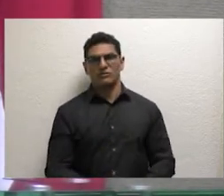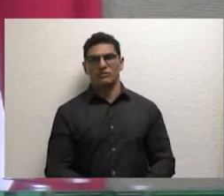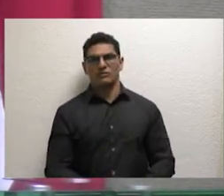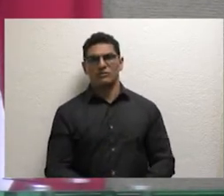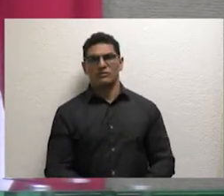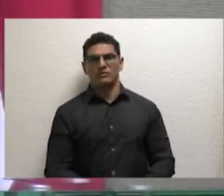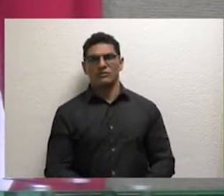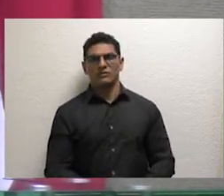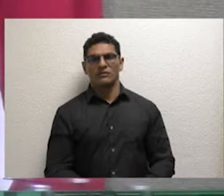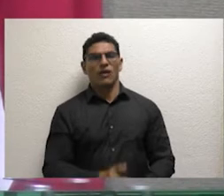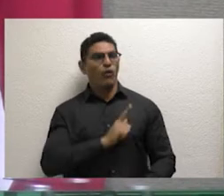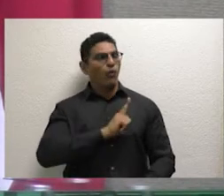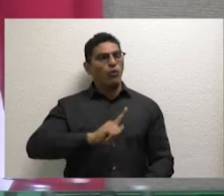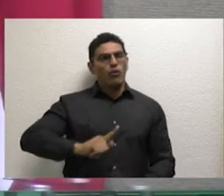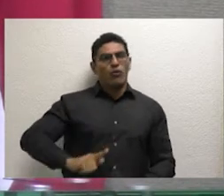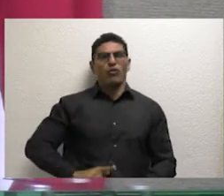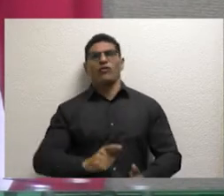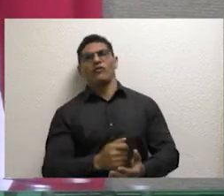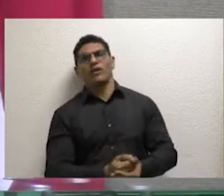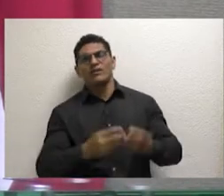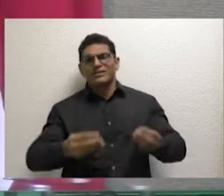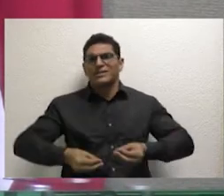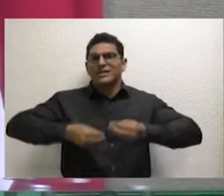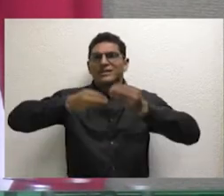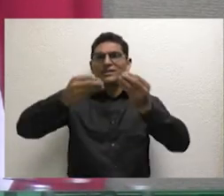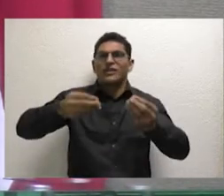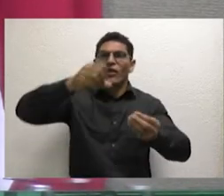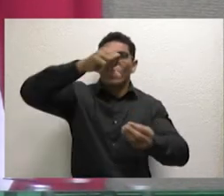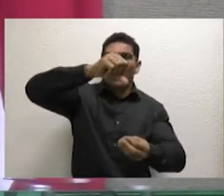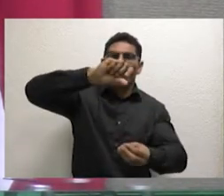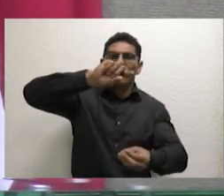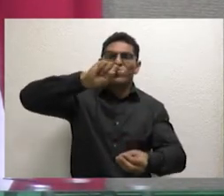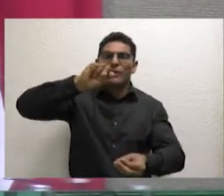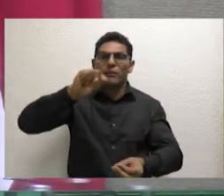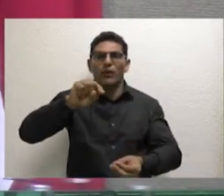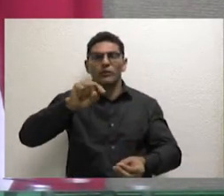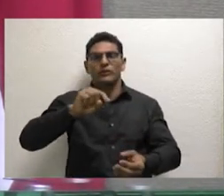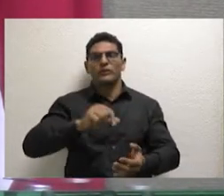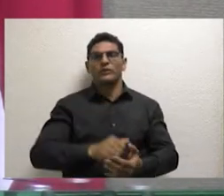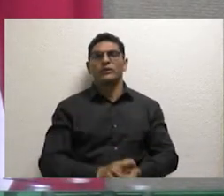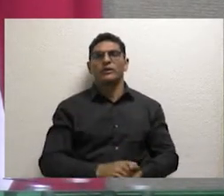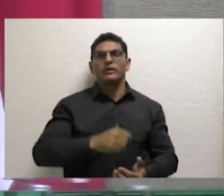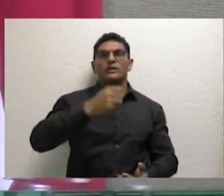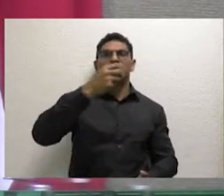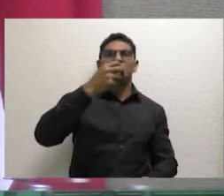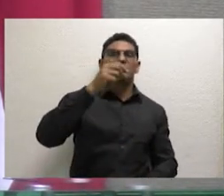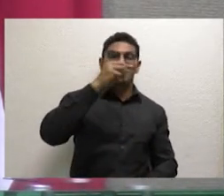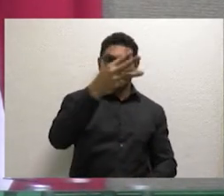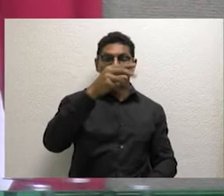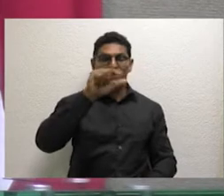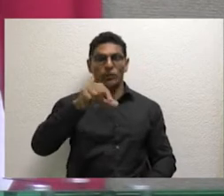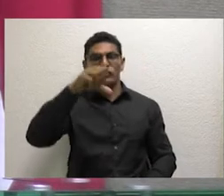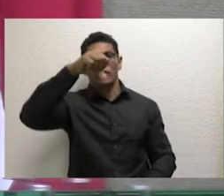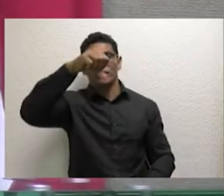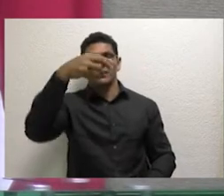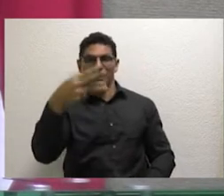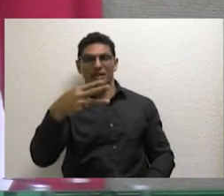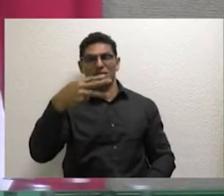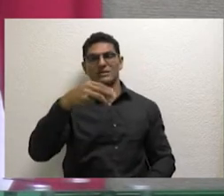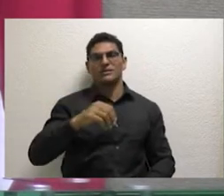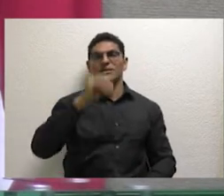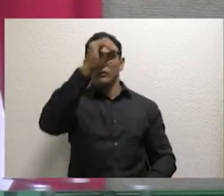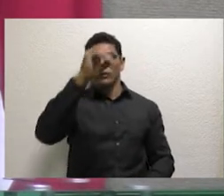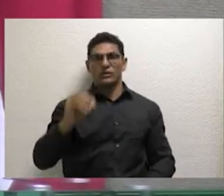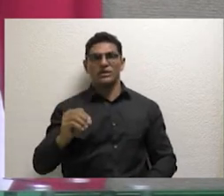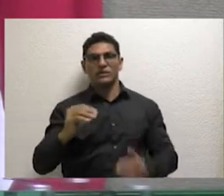o governo está oferecendo esses nove pontos esses 3.93 da